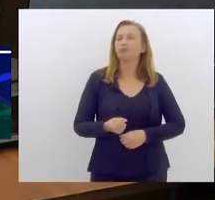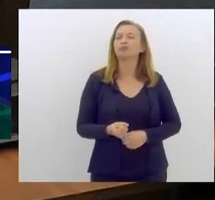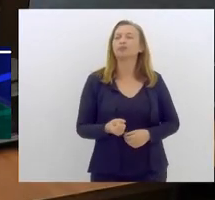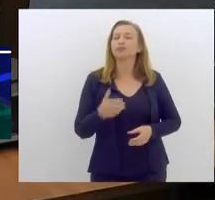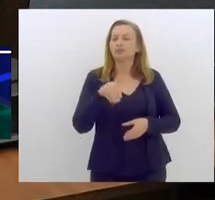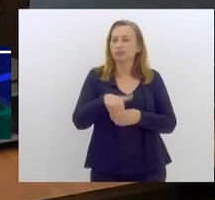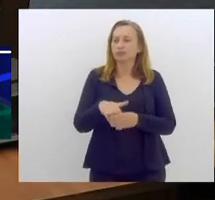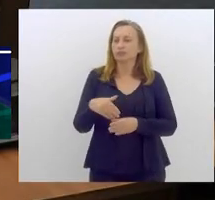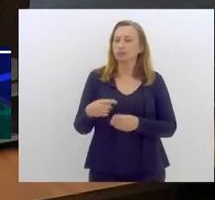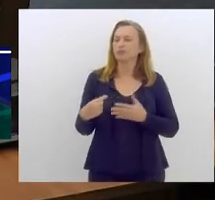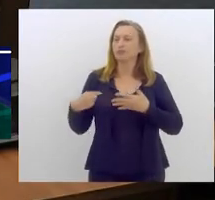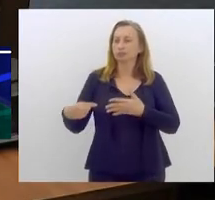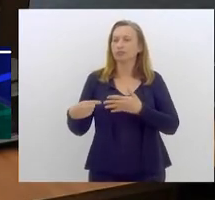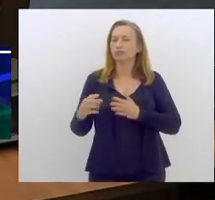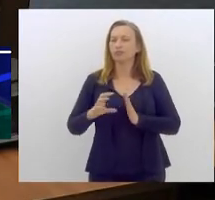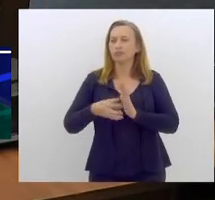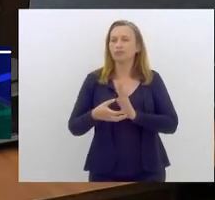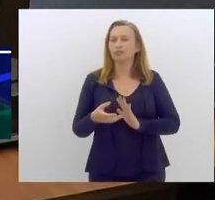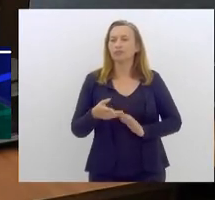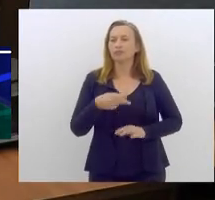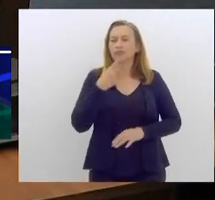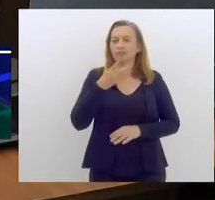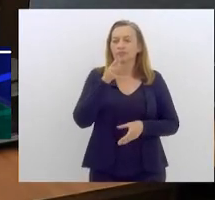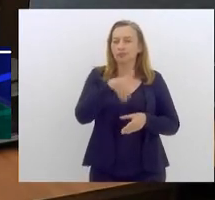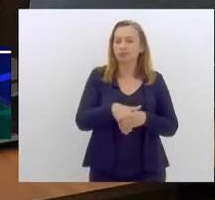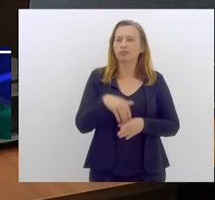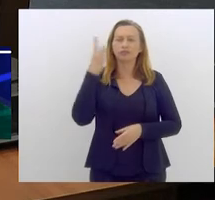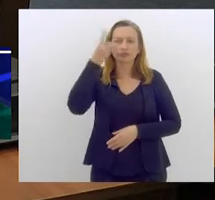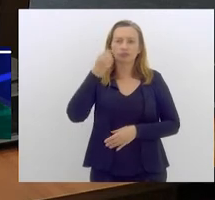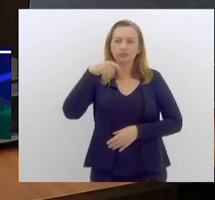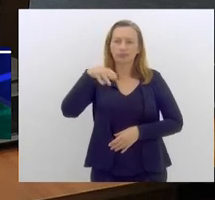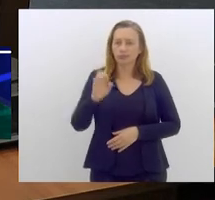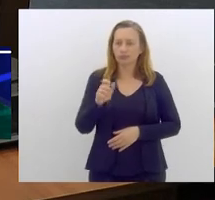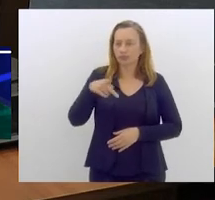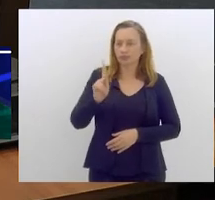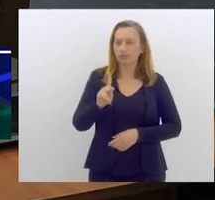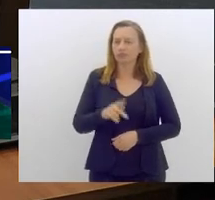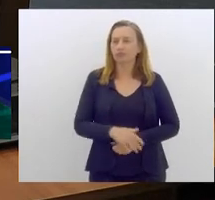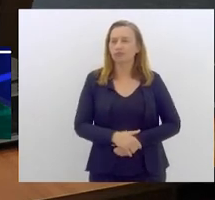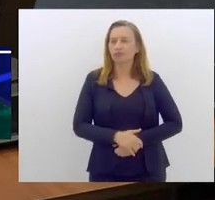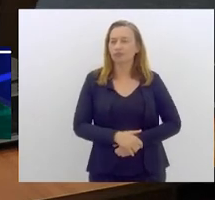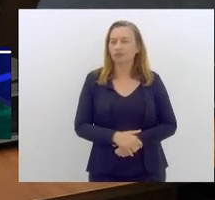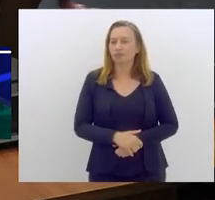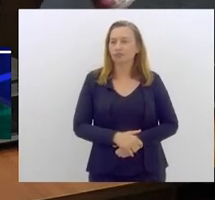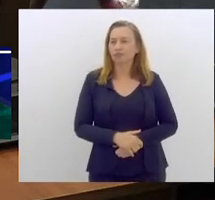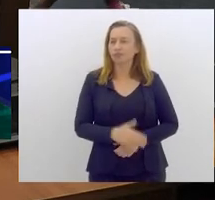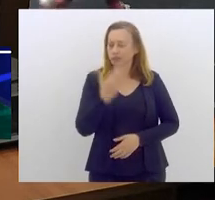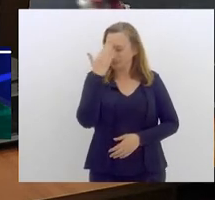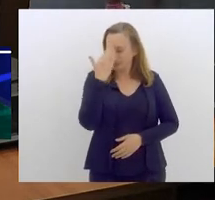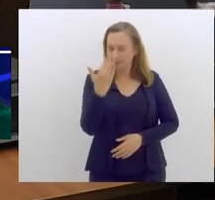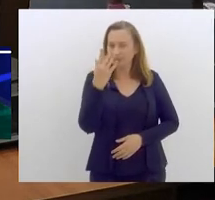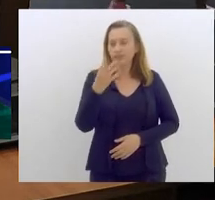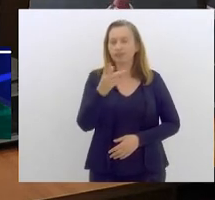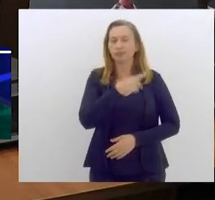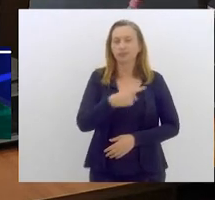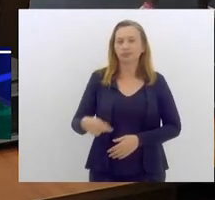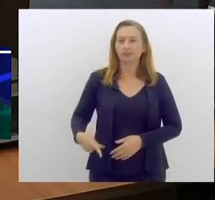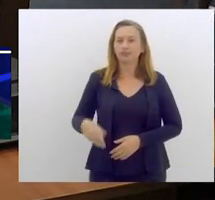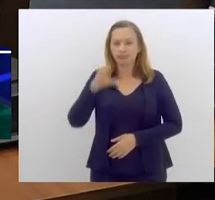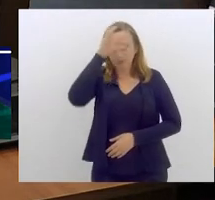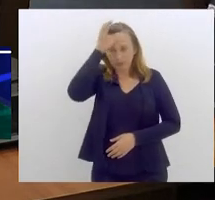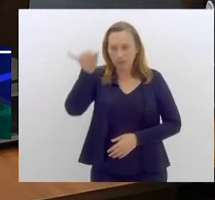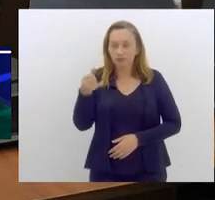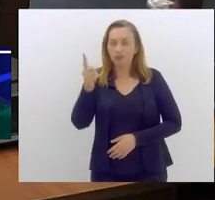abstenção da bancada do PSOL. Para declaração de voto, o deputado Alexandre Kinoplock. Obrigado, presidente Tia Ju.